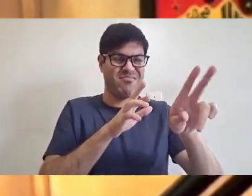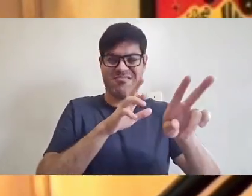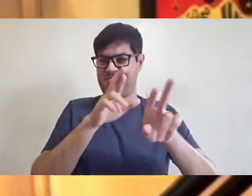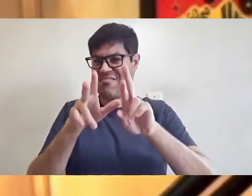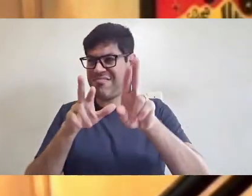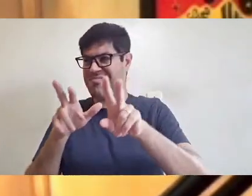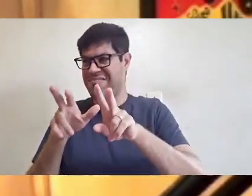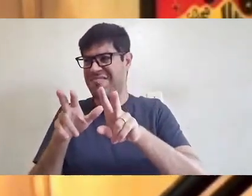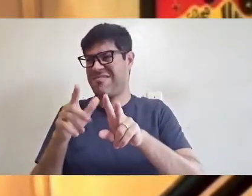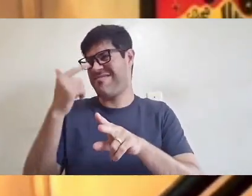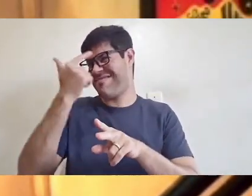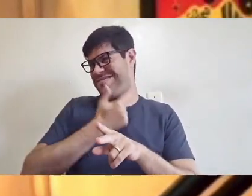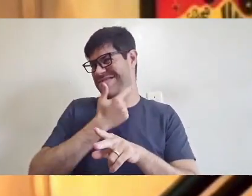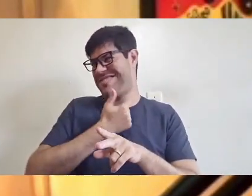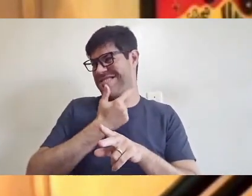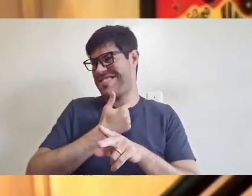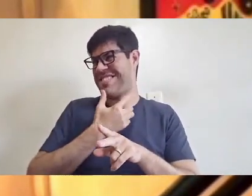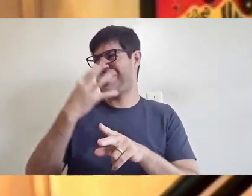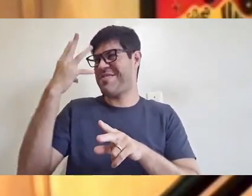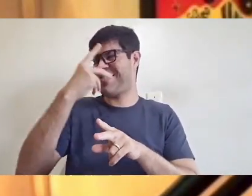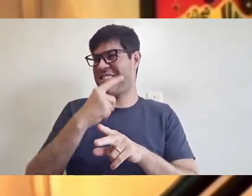falar pedir mais uma informação.